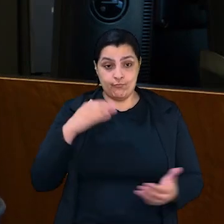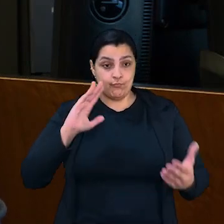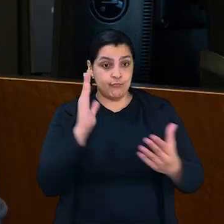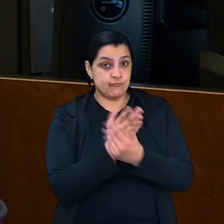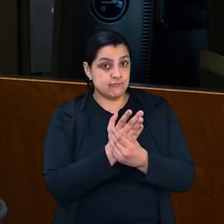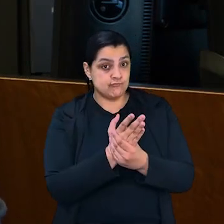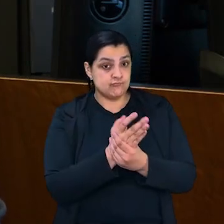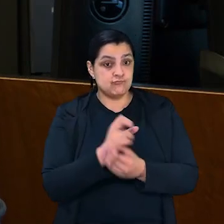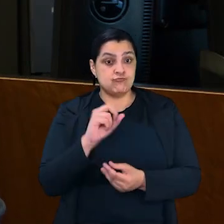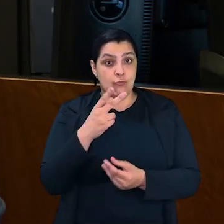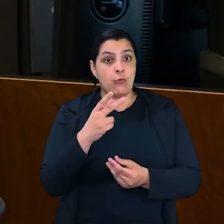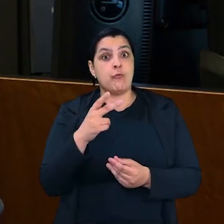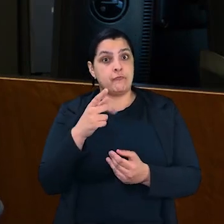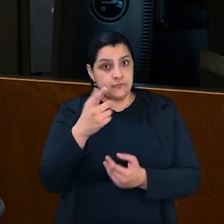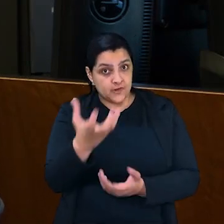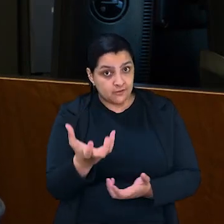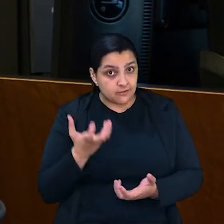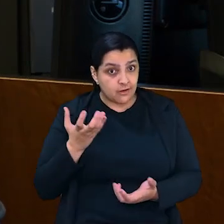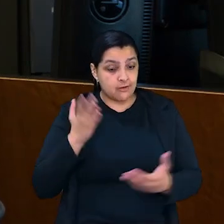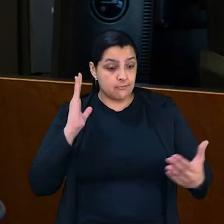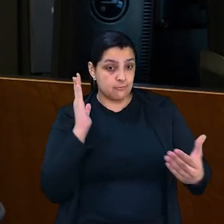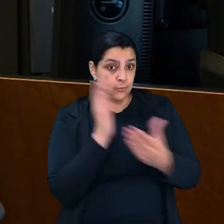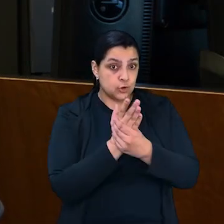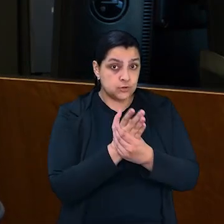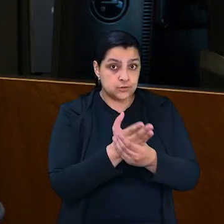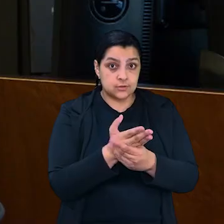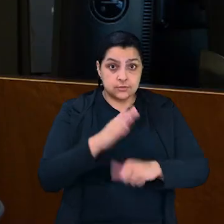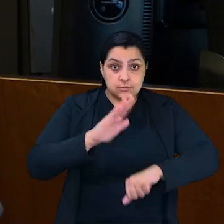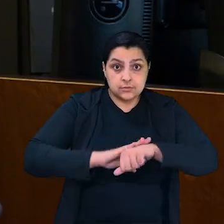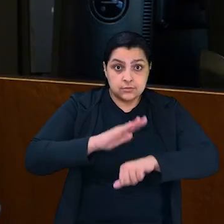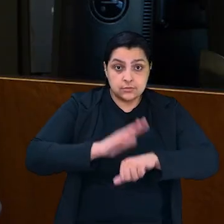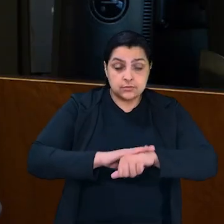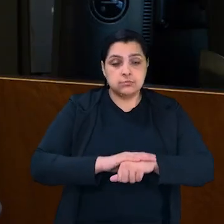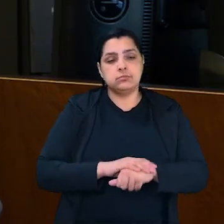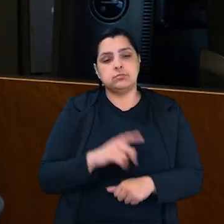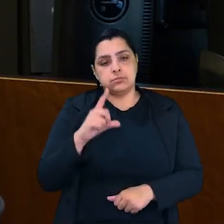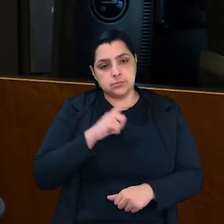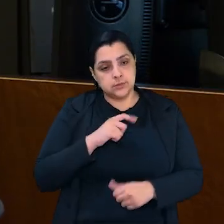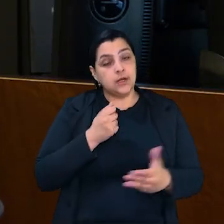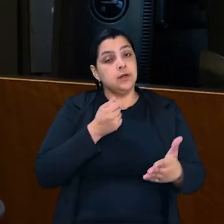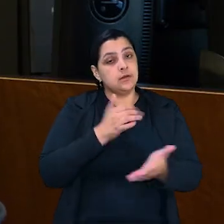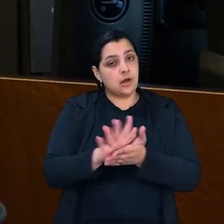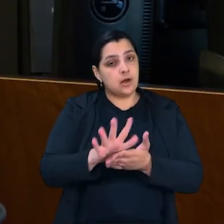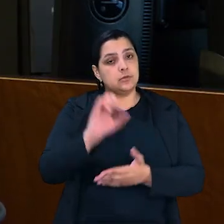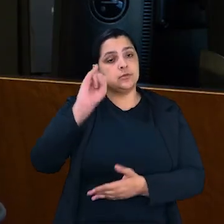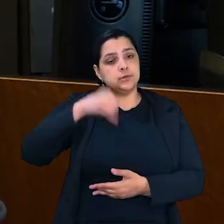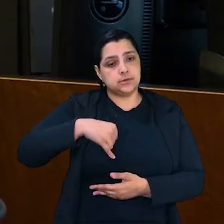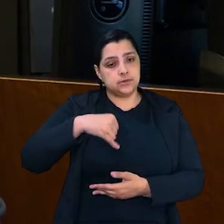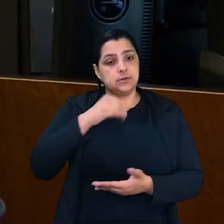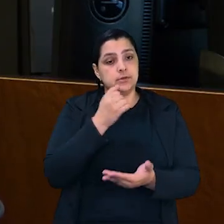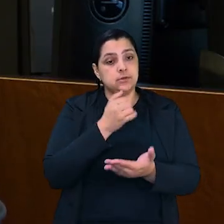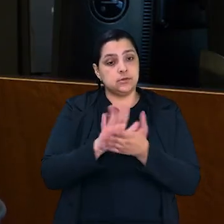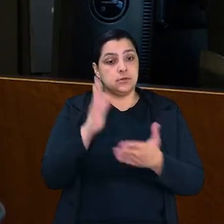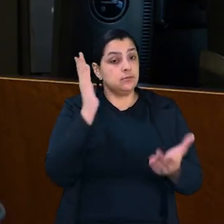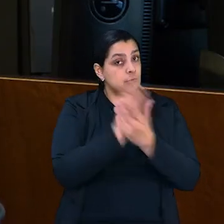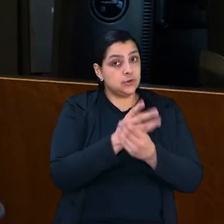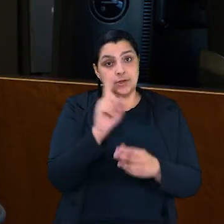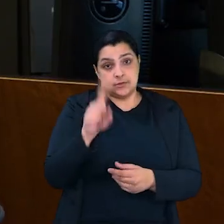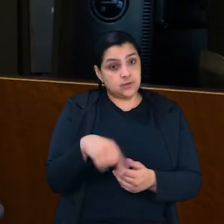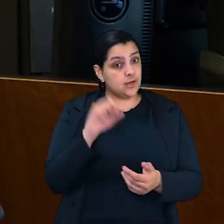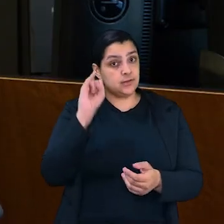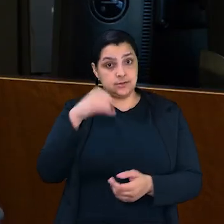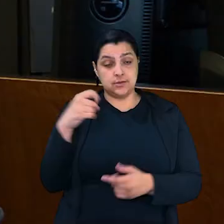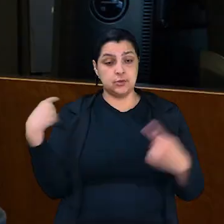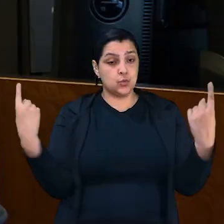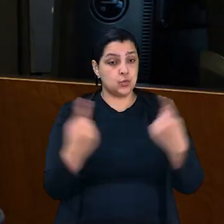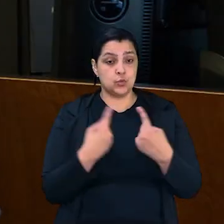estar num processo, ou mover um processo, ou entrar com um processo, gera despesa. O processo em si já é